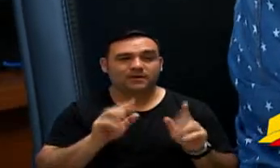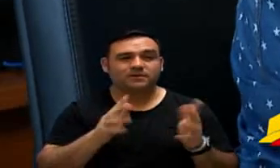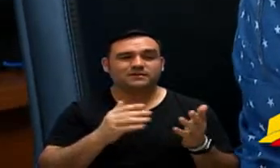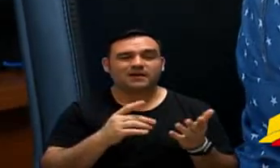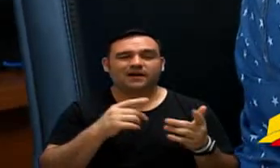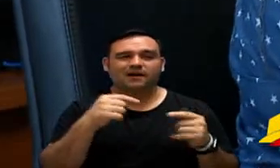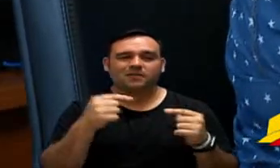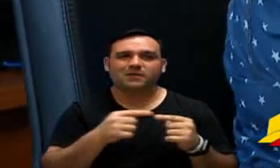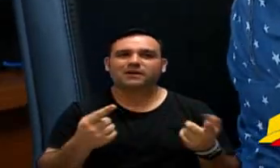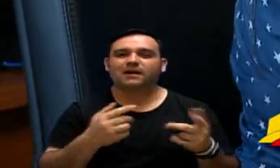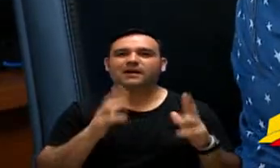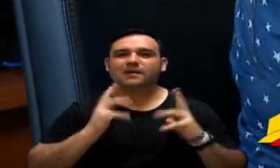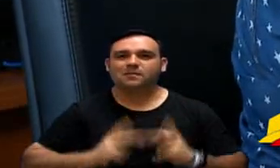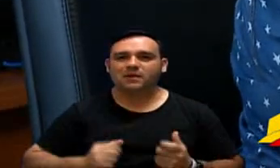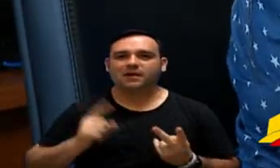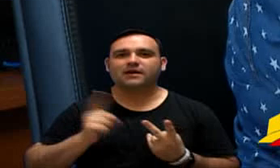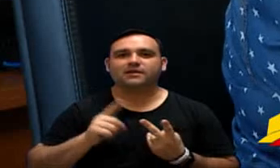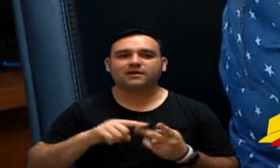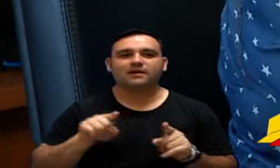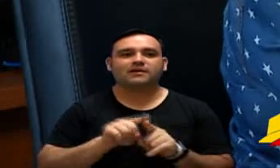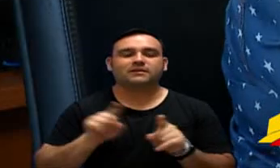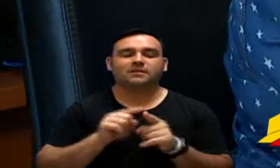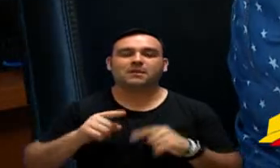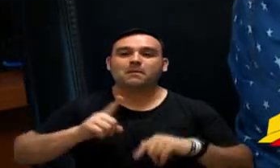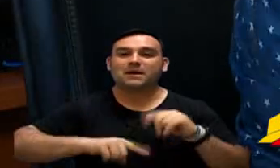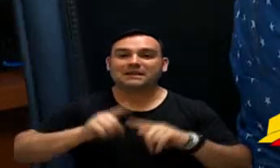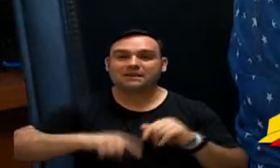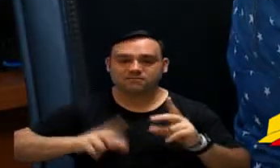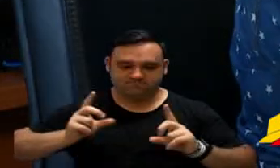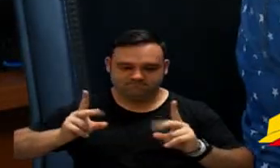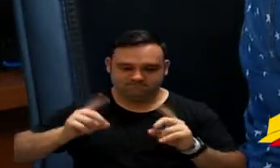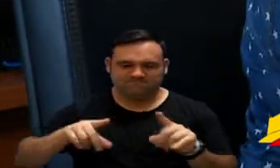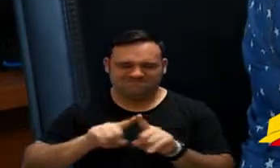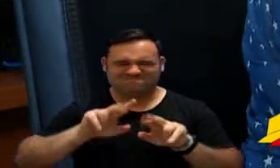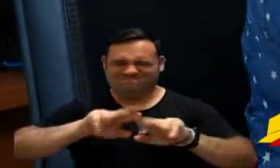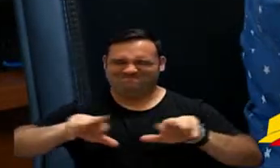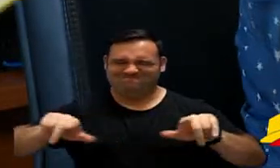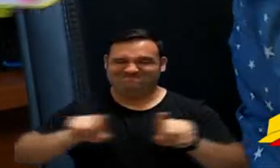miscuíram em limpeza, venda de materiais didáticos e assim por diante.